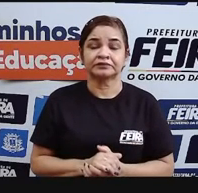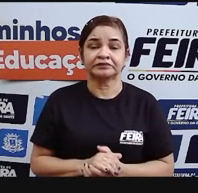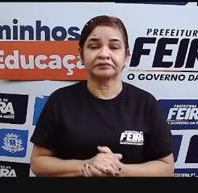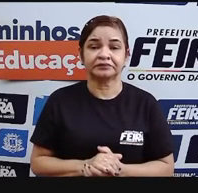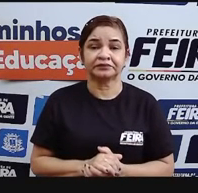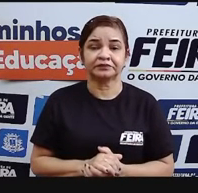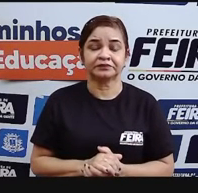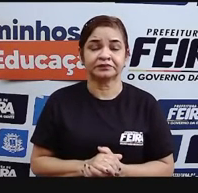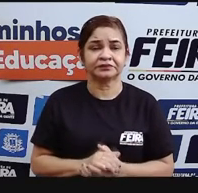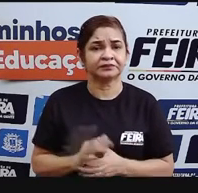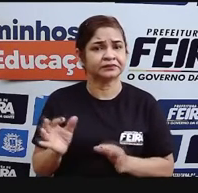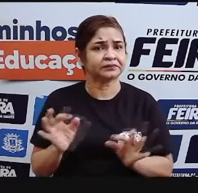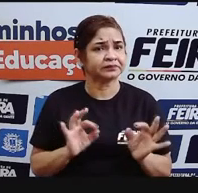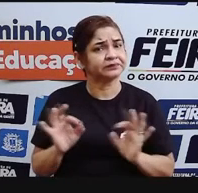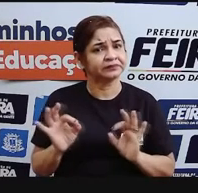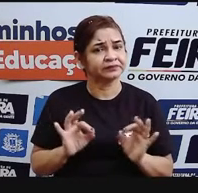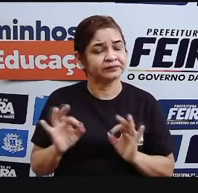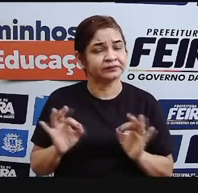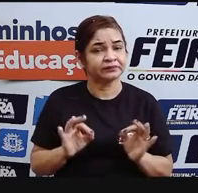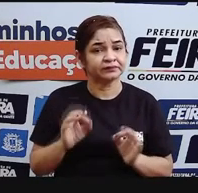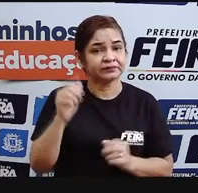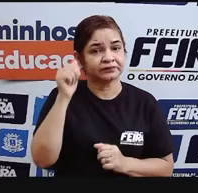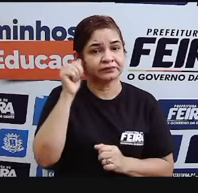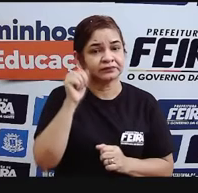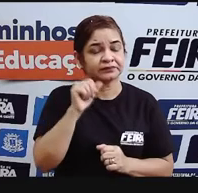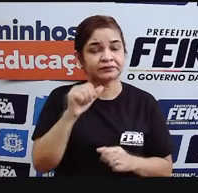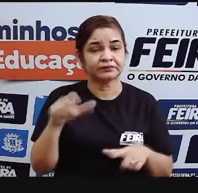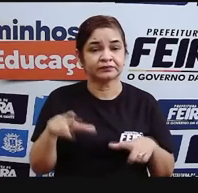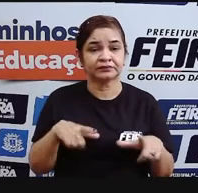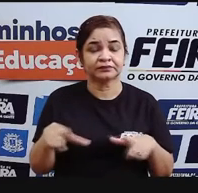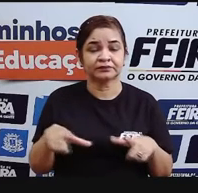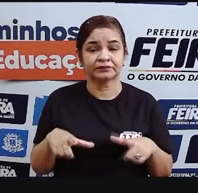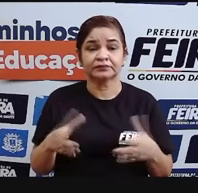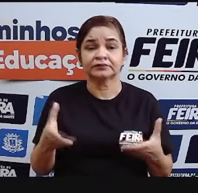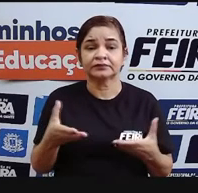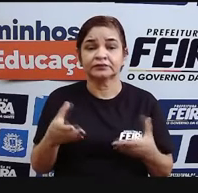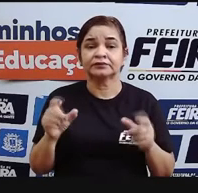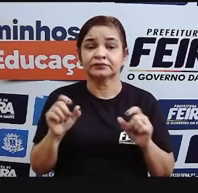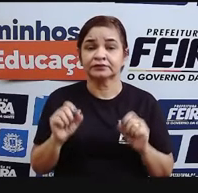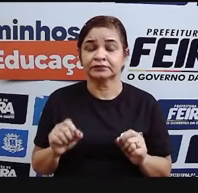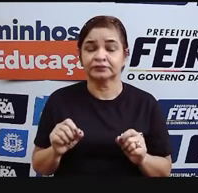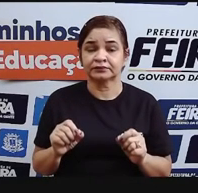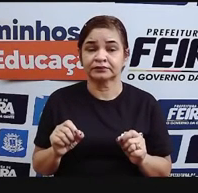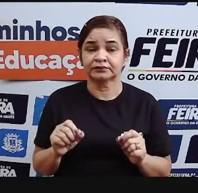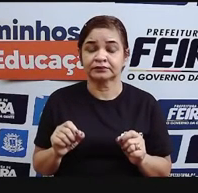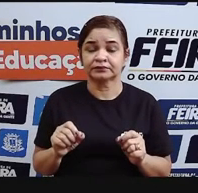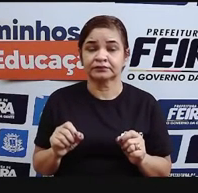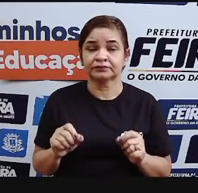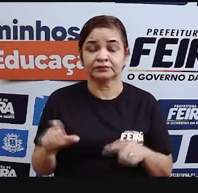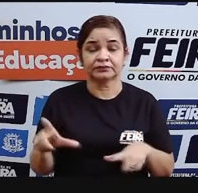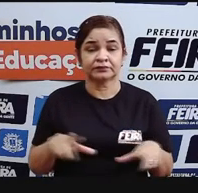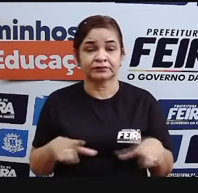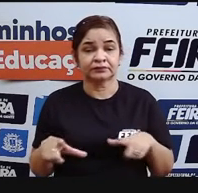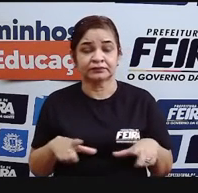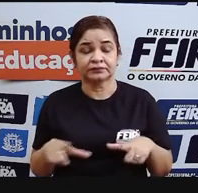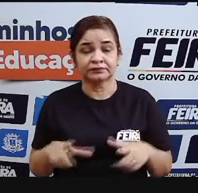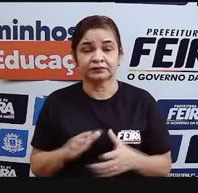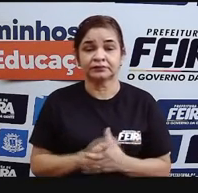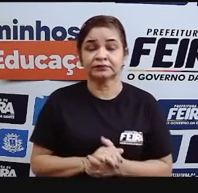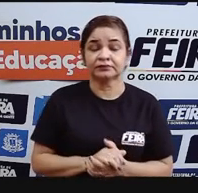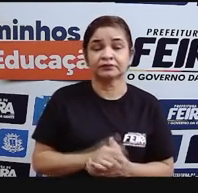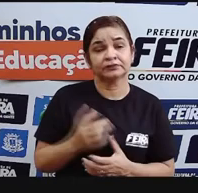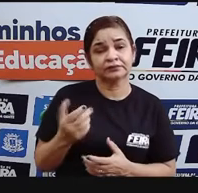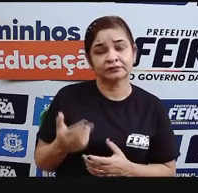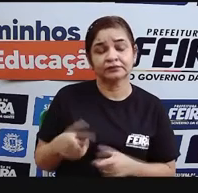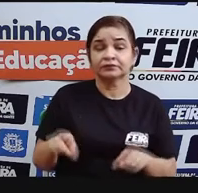Um dos movimentos dessas mulheres trabalhadoras exigindo as mesmas condições de trabalho e os mesmos salários